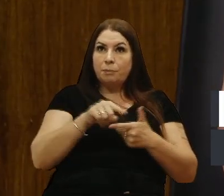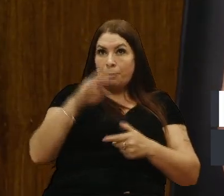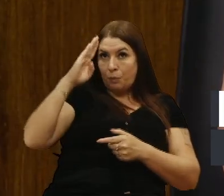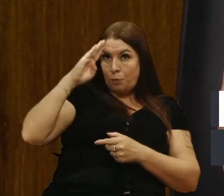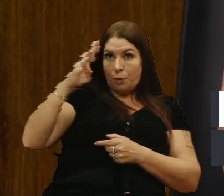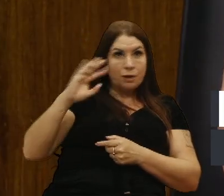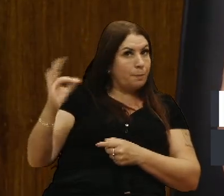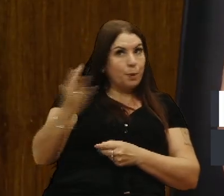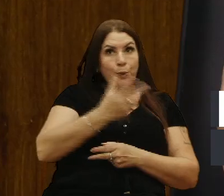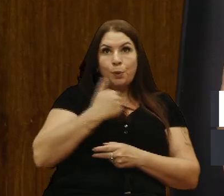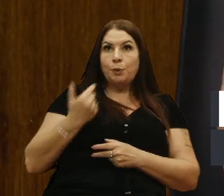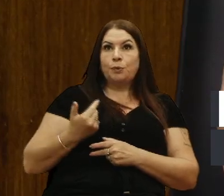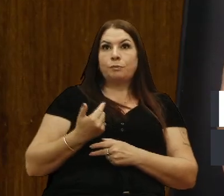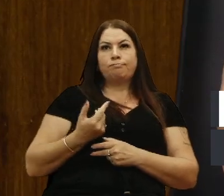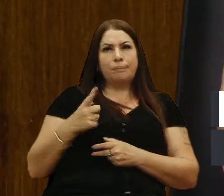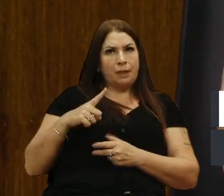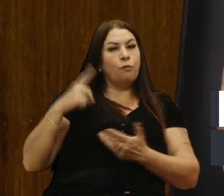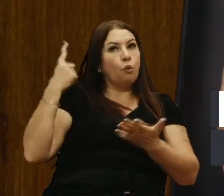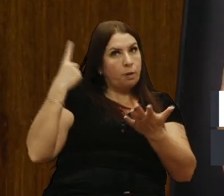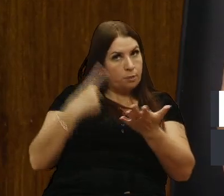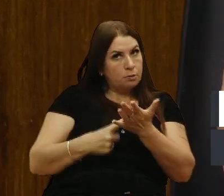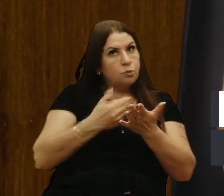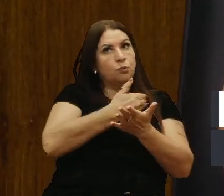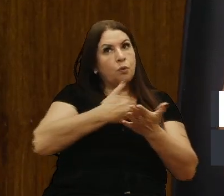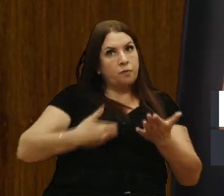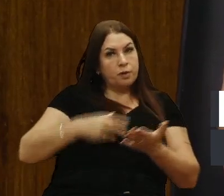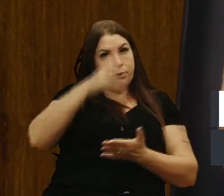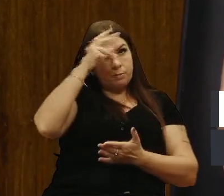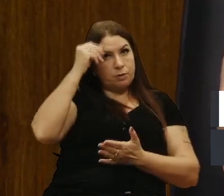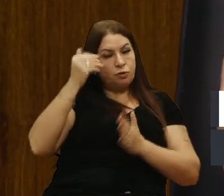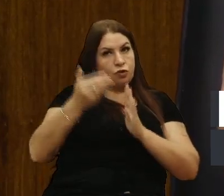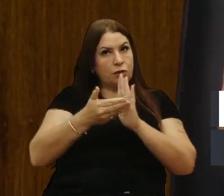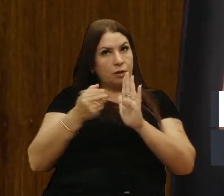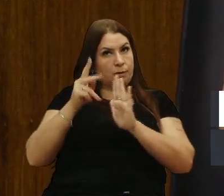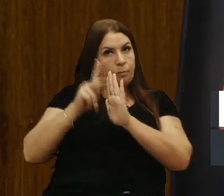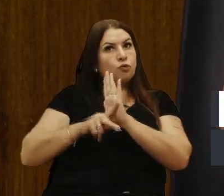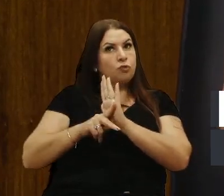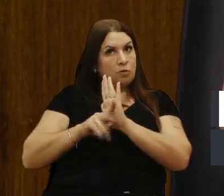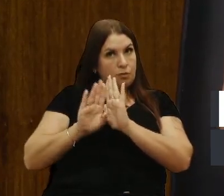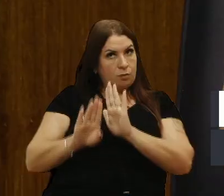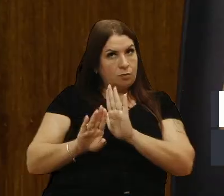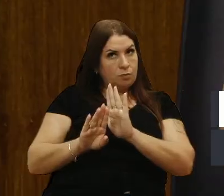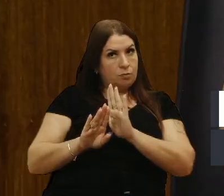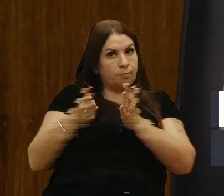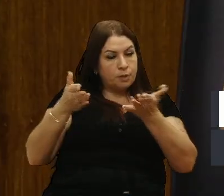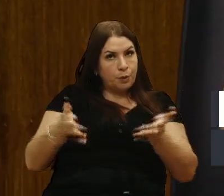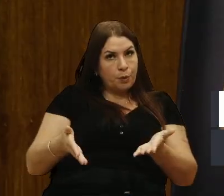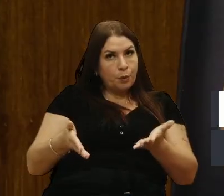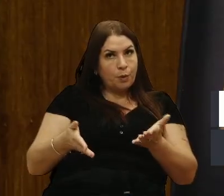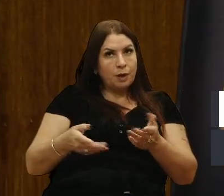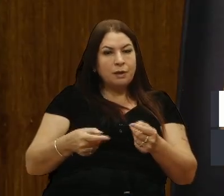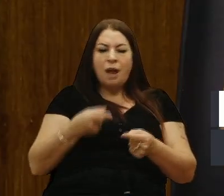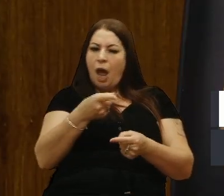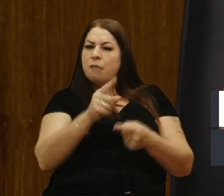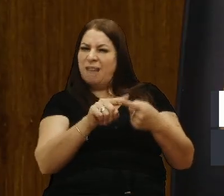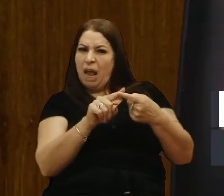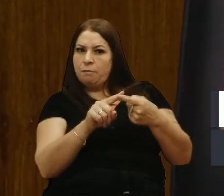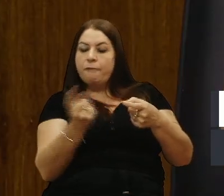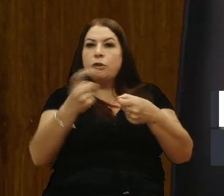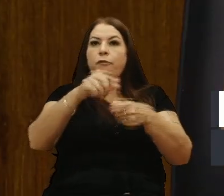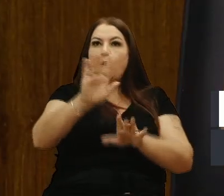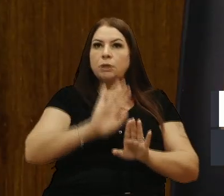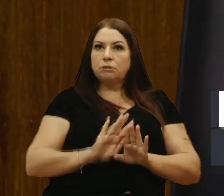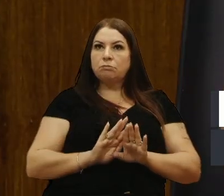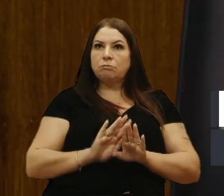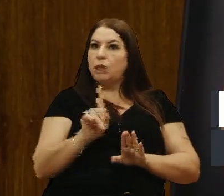é para todos, né? Então, houve um compromisso do governo municipal em retirar o projeto, eles retiraram, mas agora ameaçam colocar de volta, porque